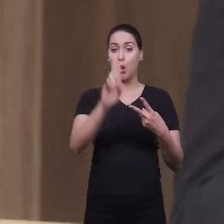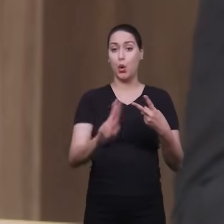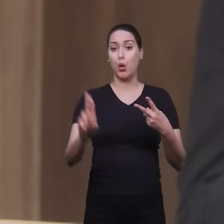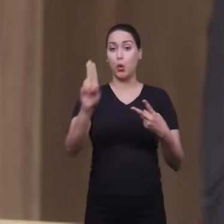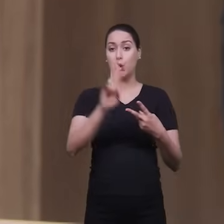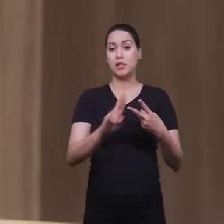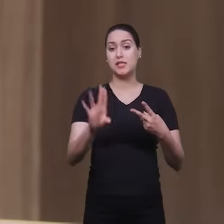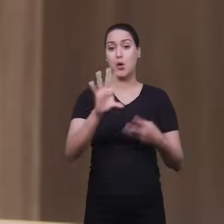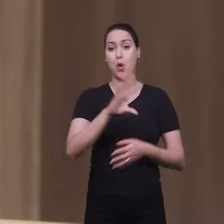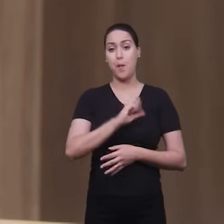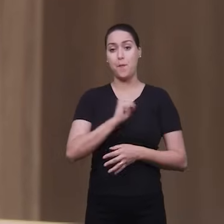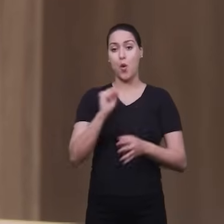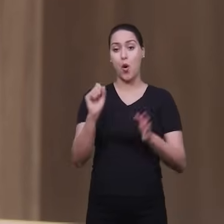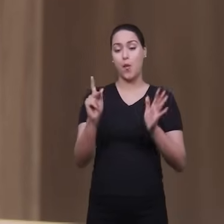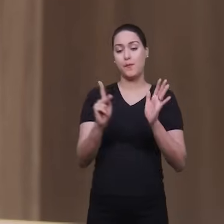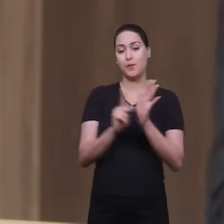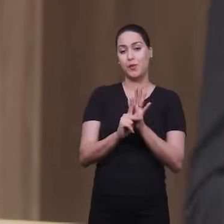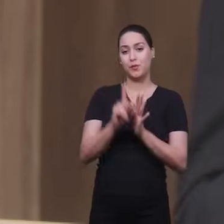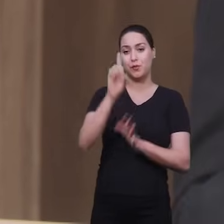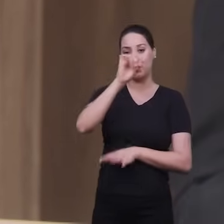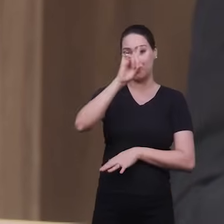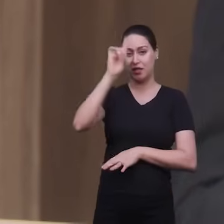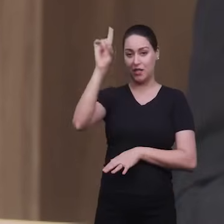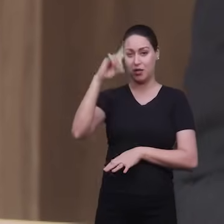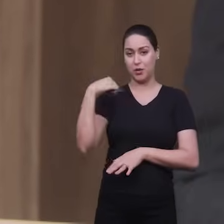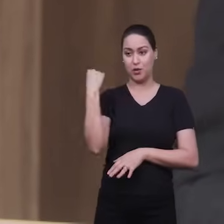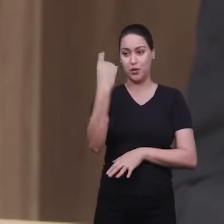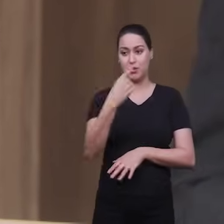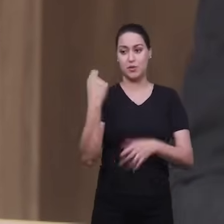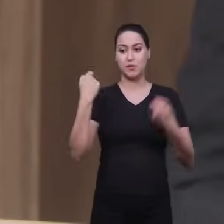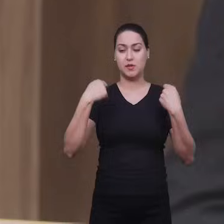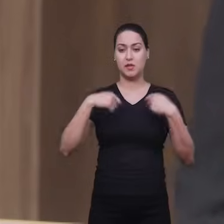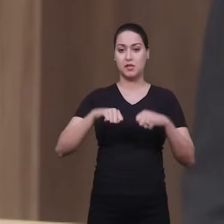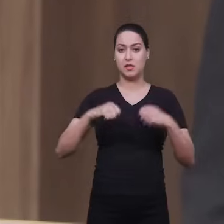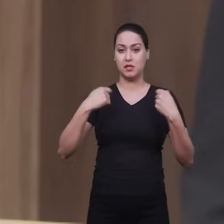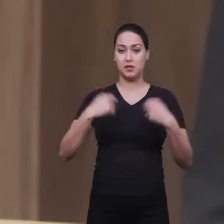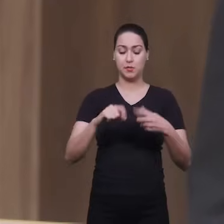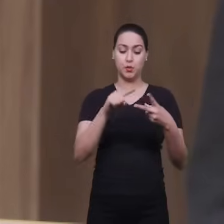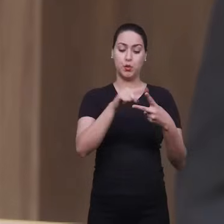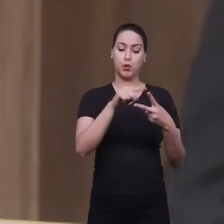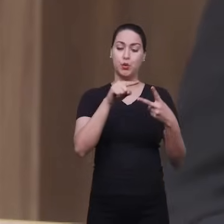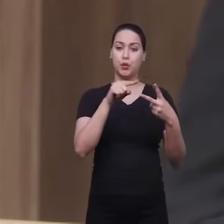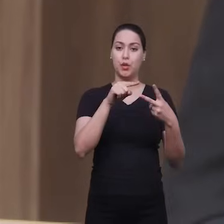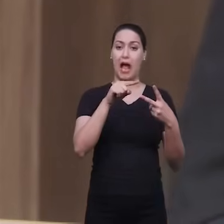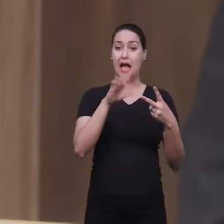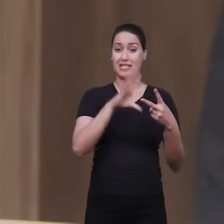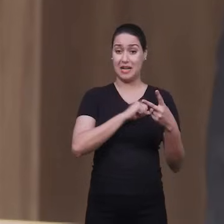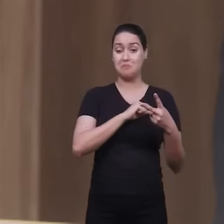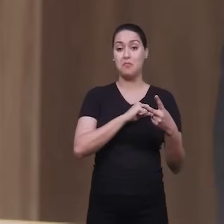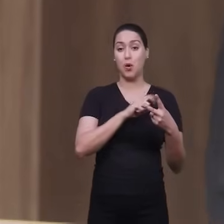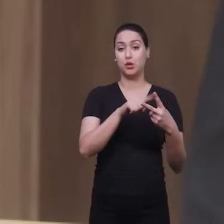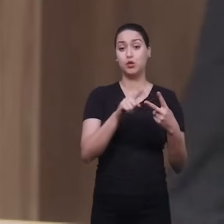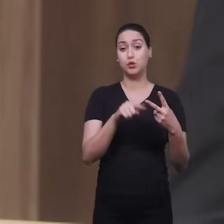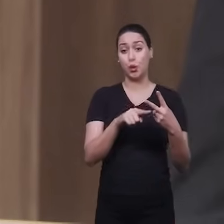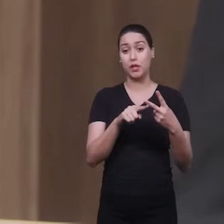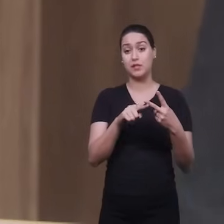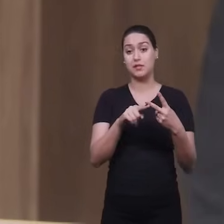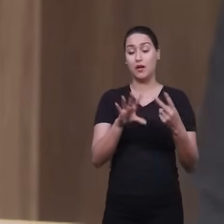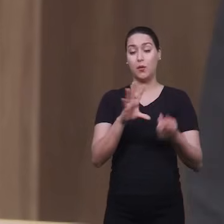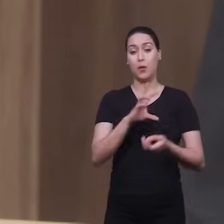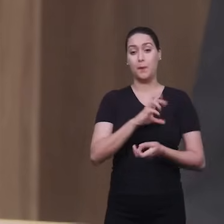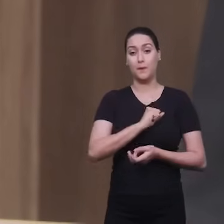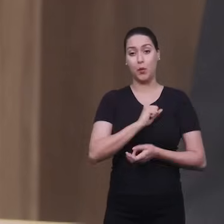fraternal e o ácaros é o amor espiritual então nós temos que ter esses dois amores para as ovelhas